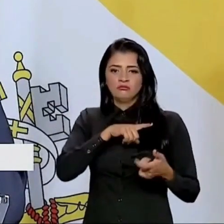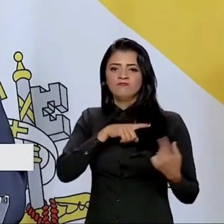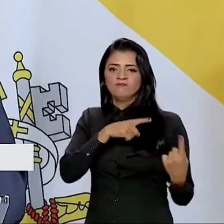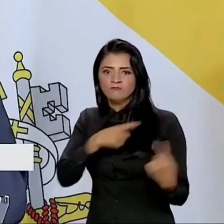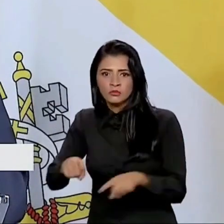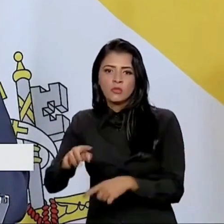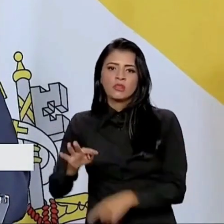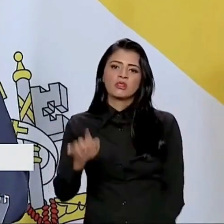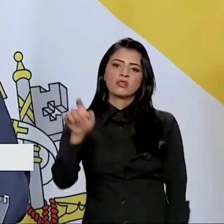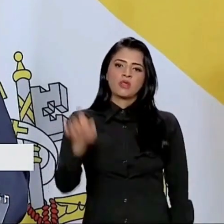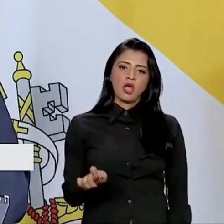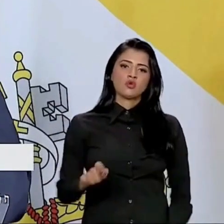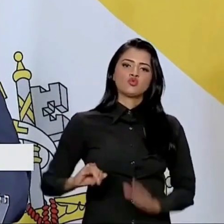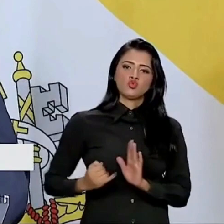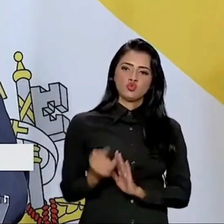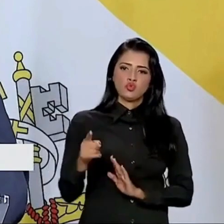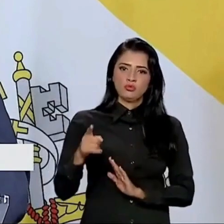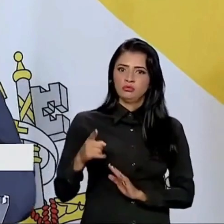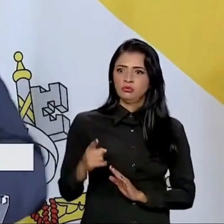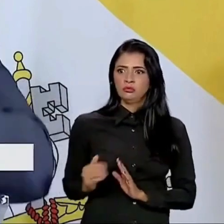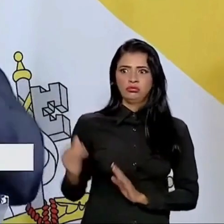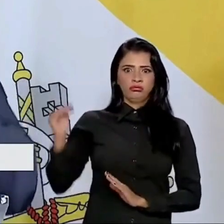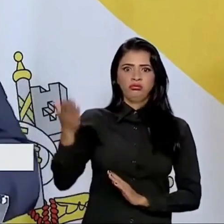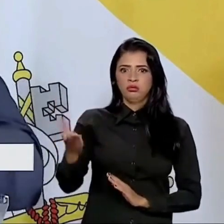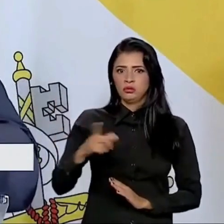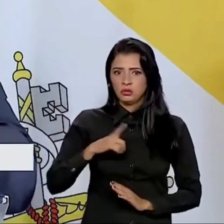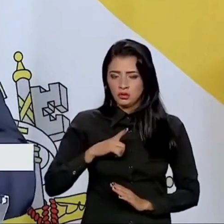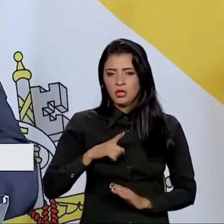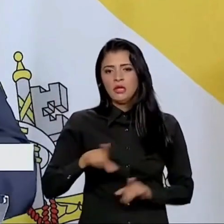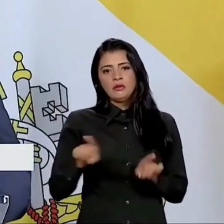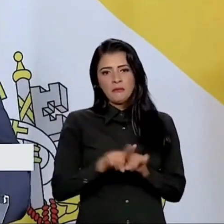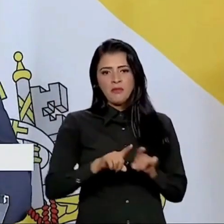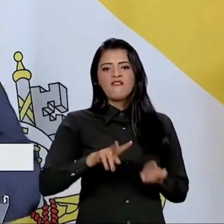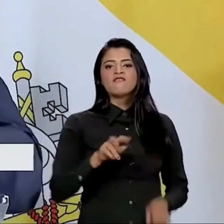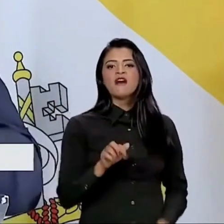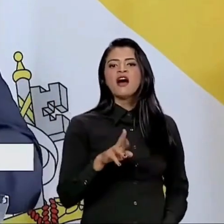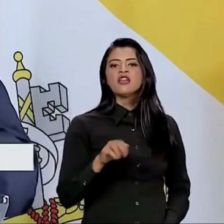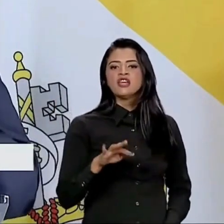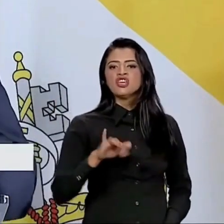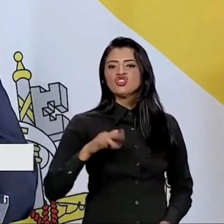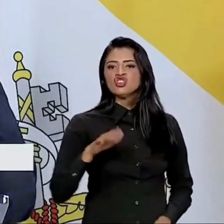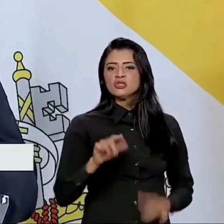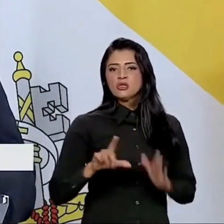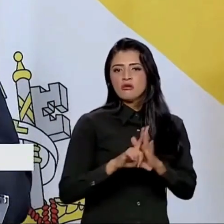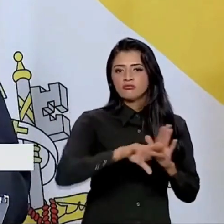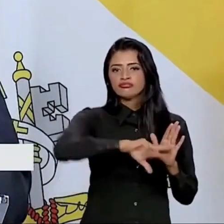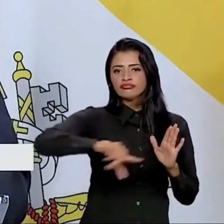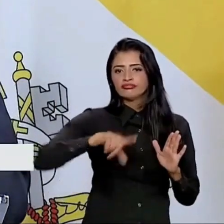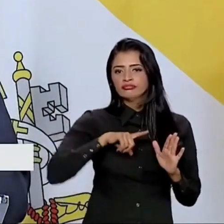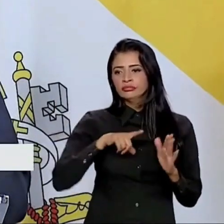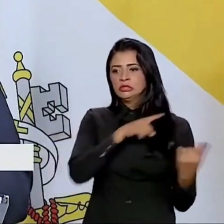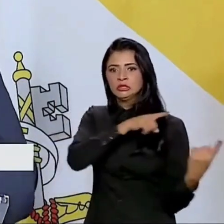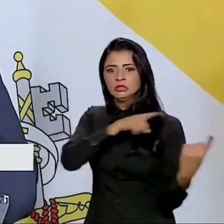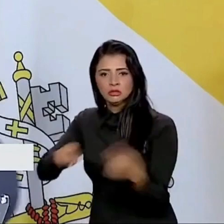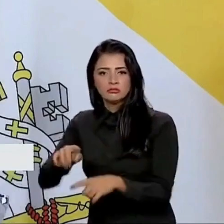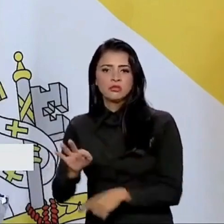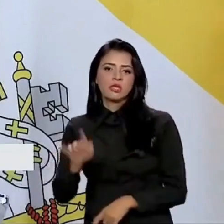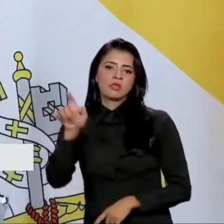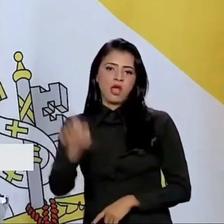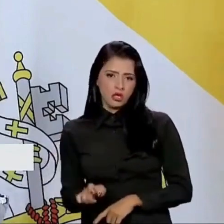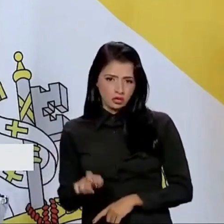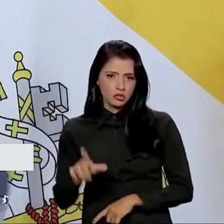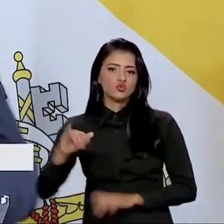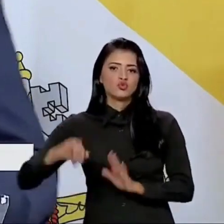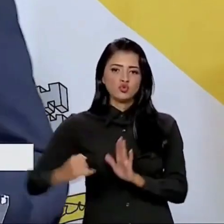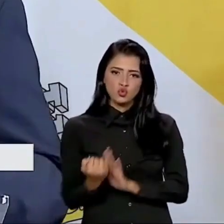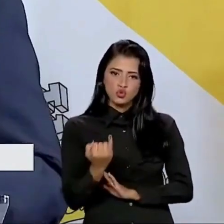de juros. Os varejistas do Brasil, os maiores varejistas do Brasil, estão brigando com a taxa de juros. Os